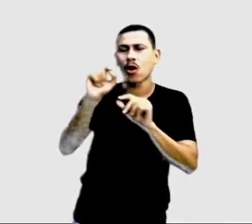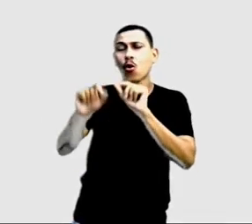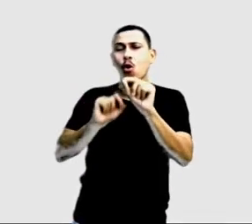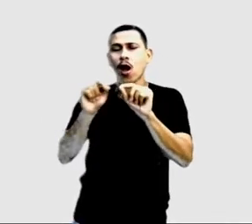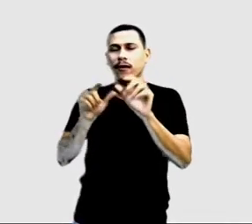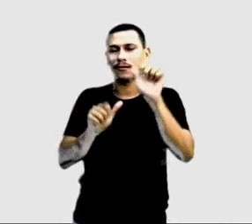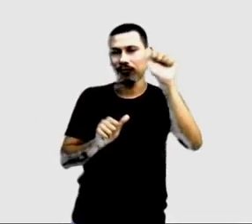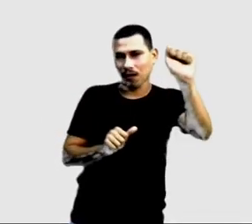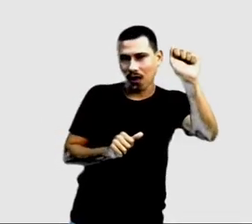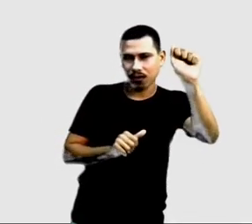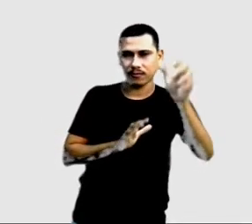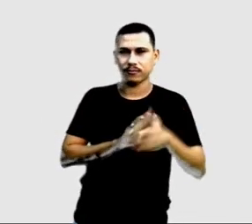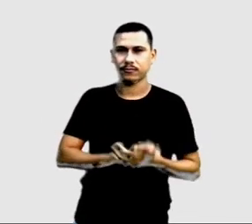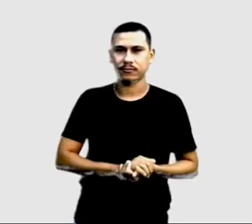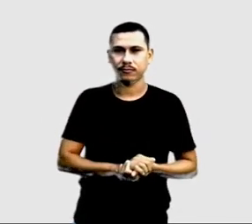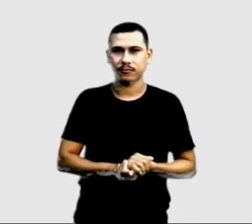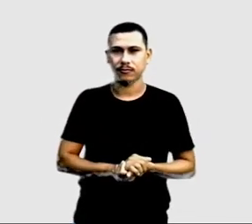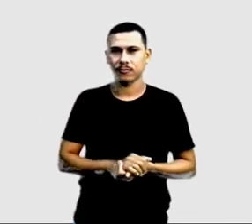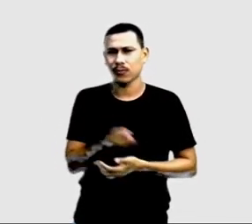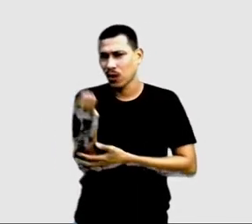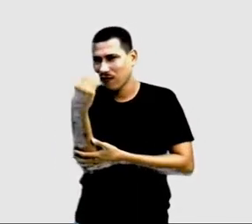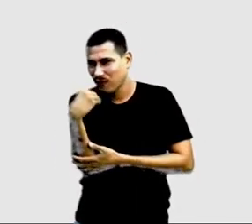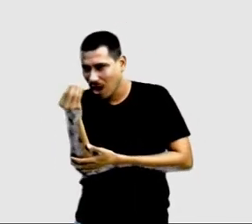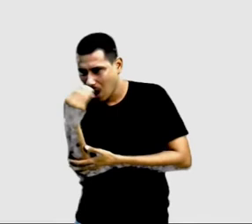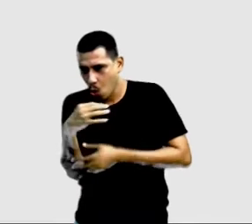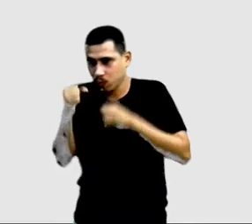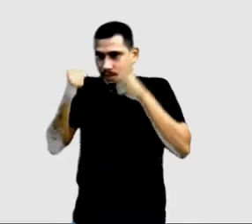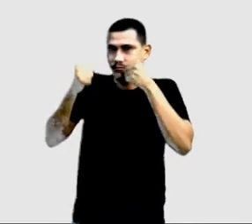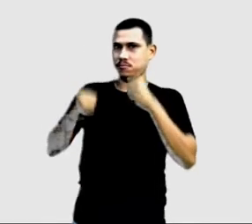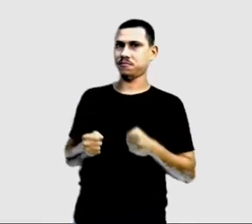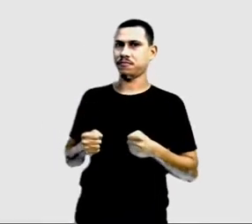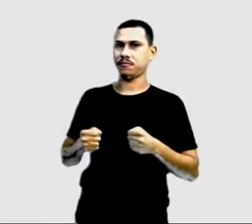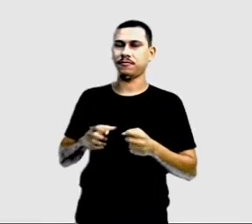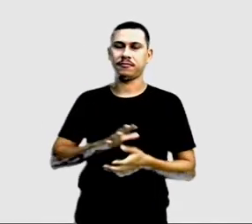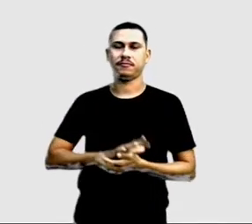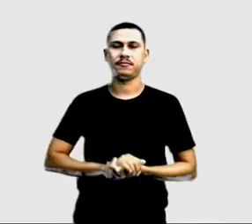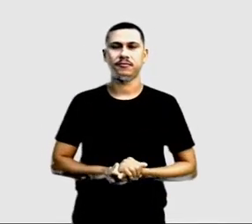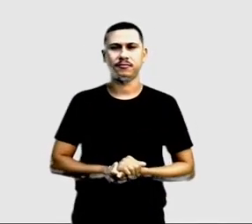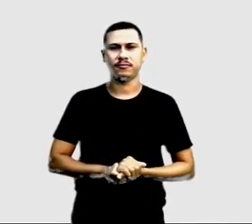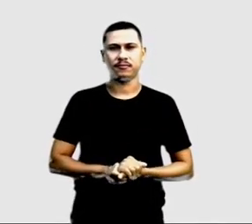alternativa A, fraco e poderoso.